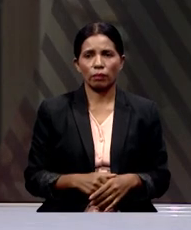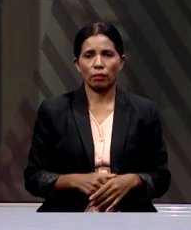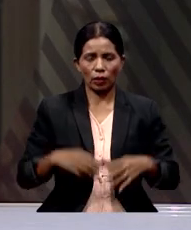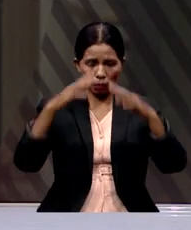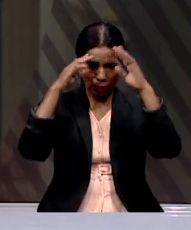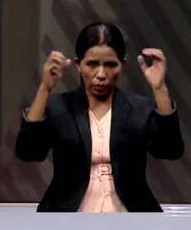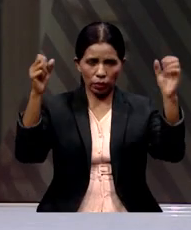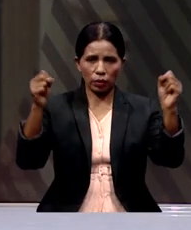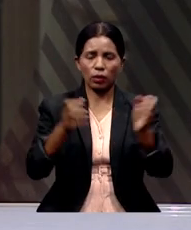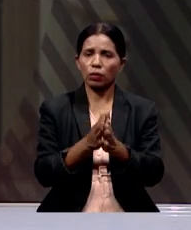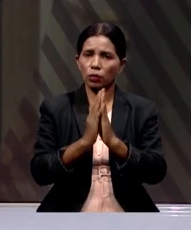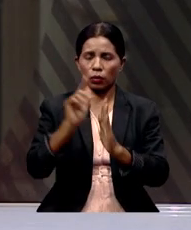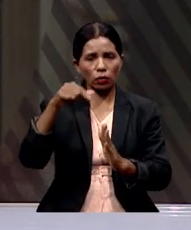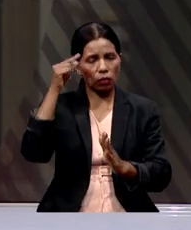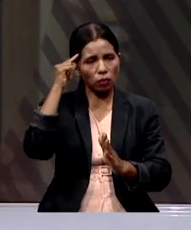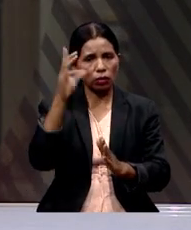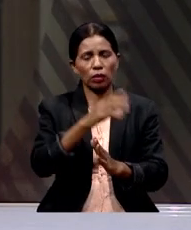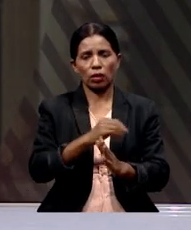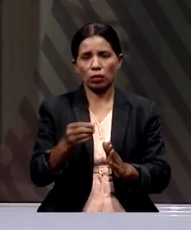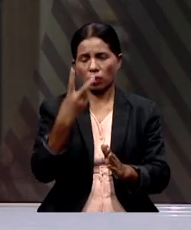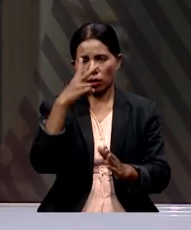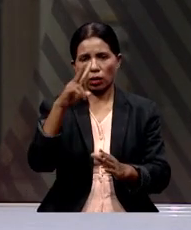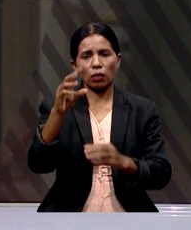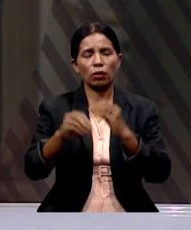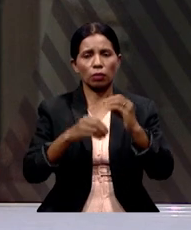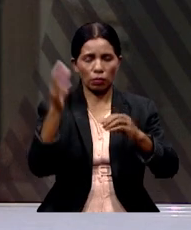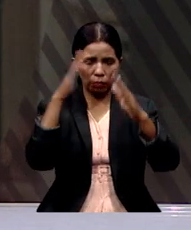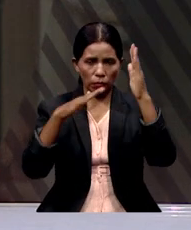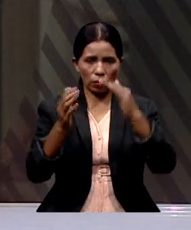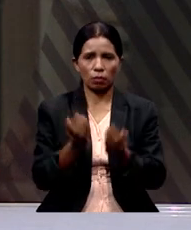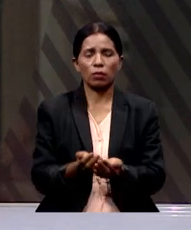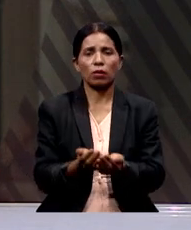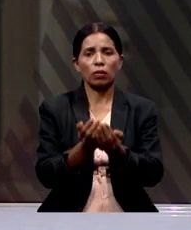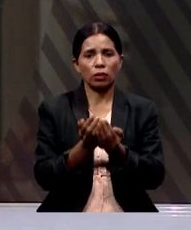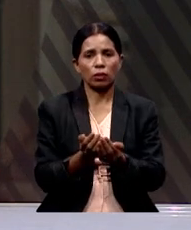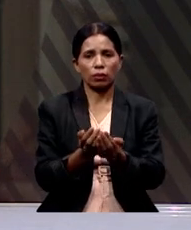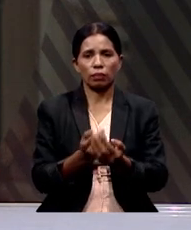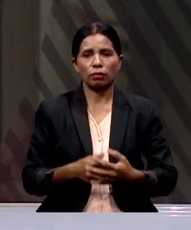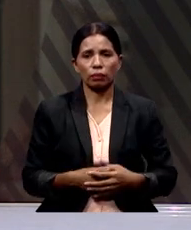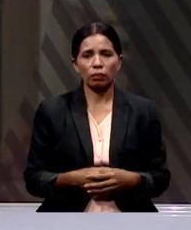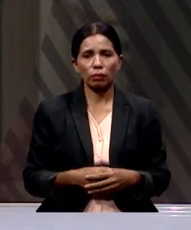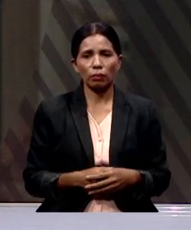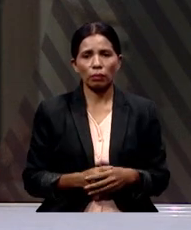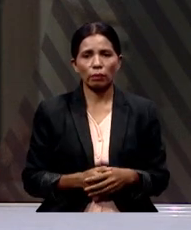Presidente Republika husu guvernu atu solusiona problema rohak solok.